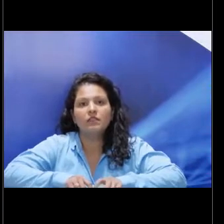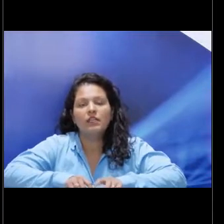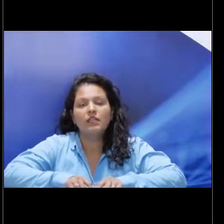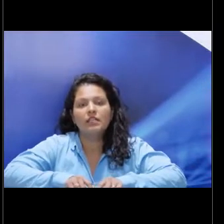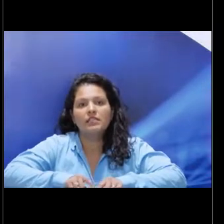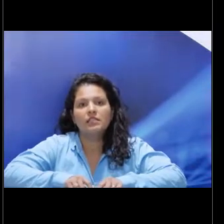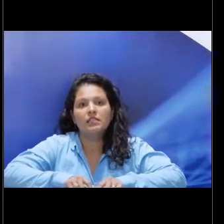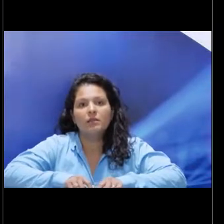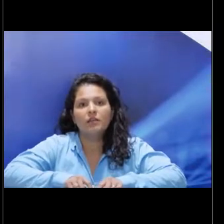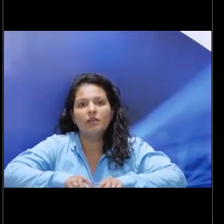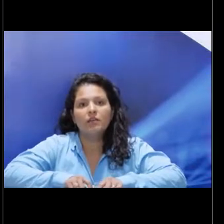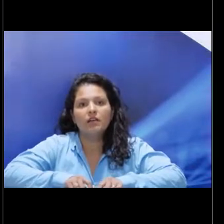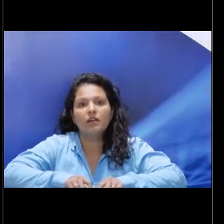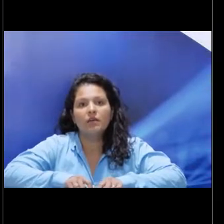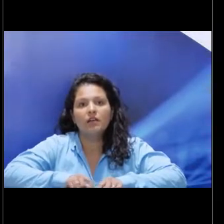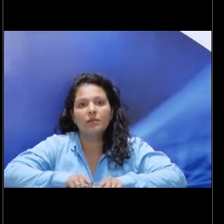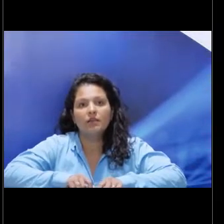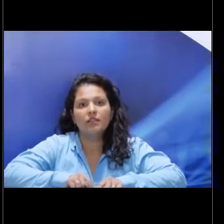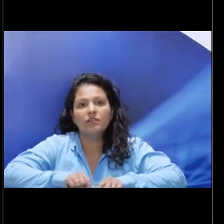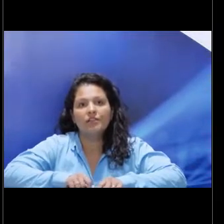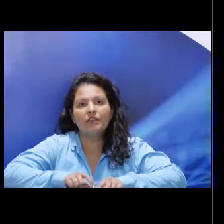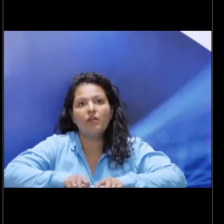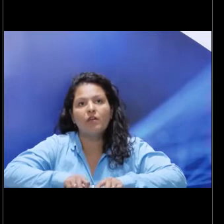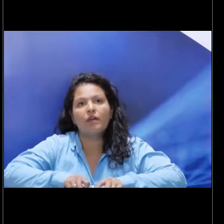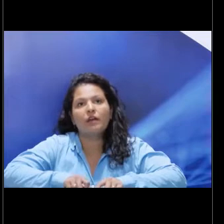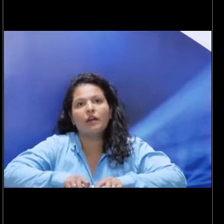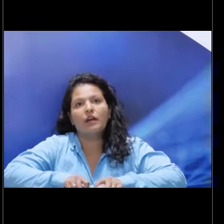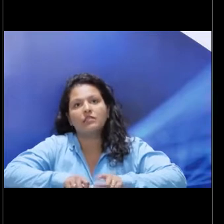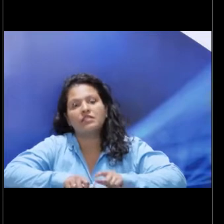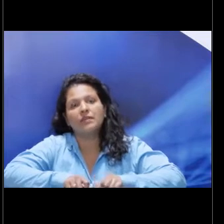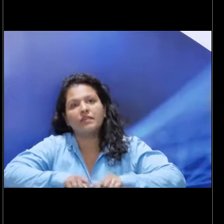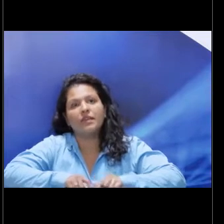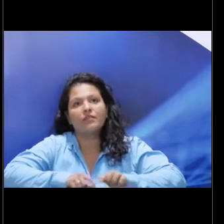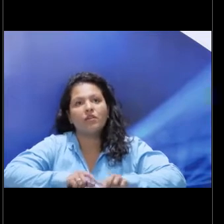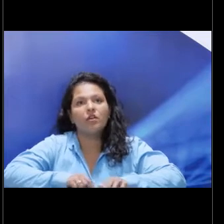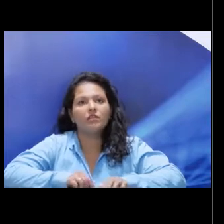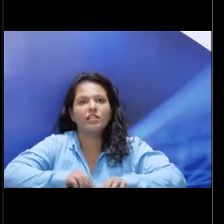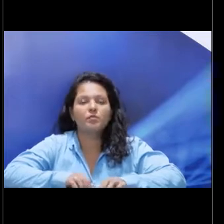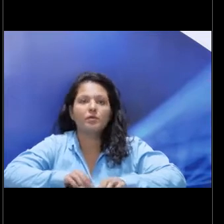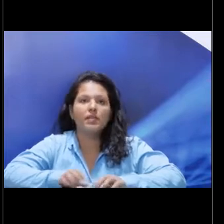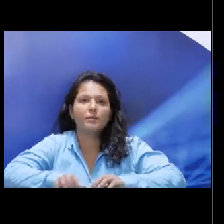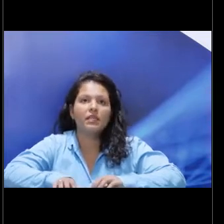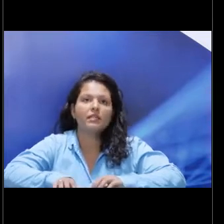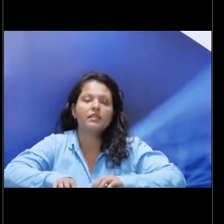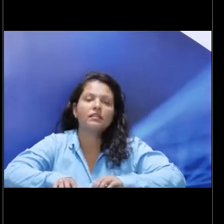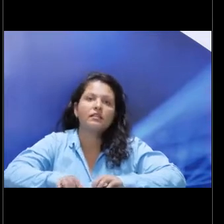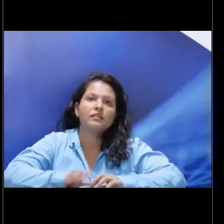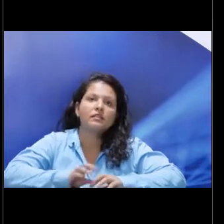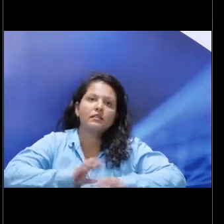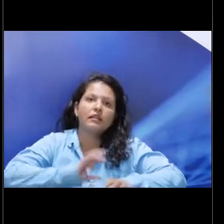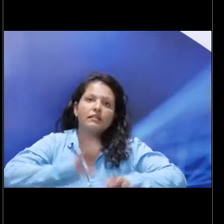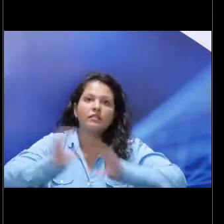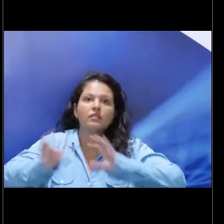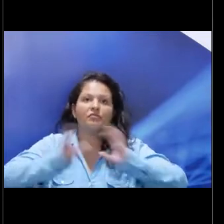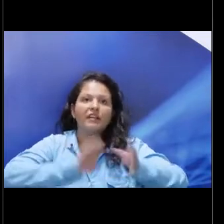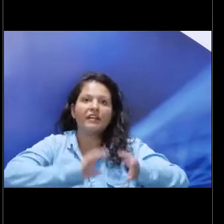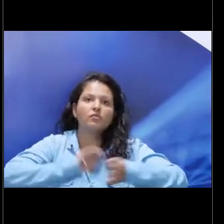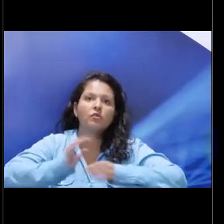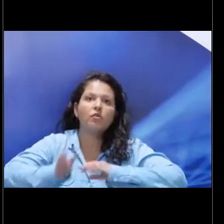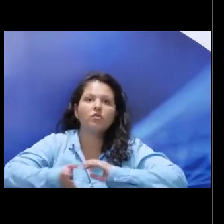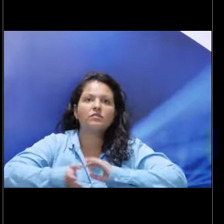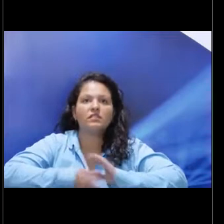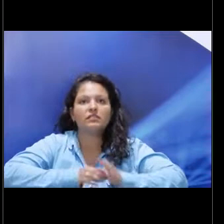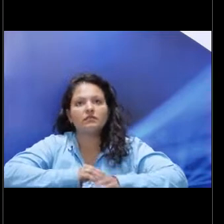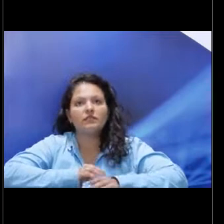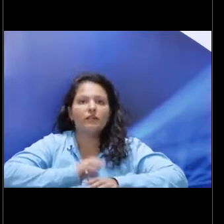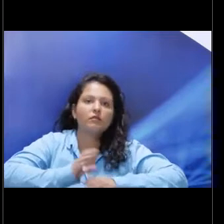foto, nesse exemplo era uma camada de EVO. A gente sabe que tem EVO, tem de poliamida, tanto faz uma